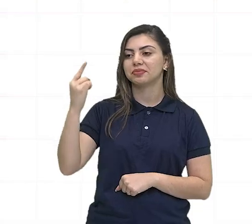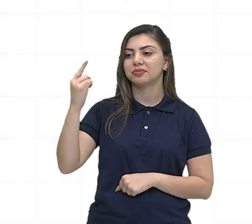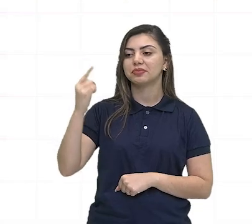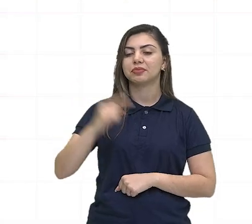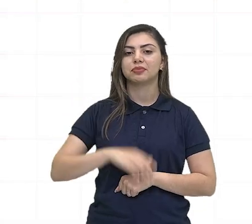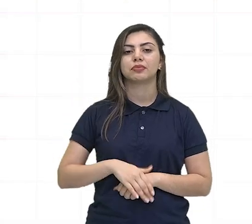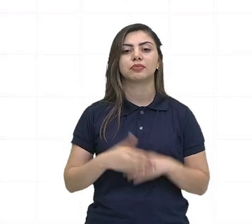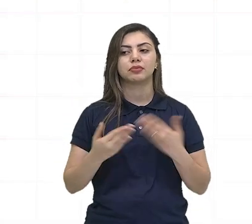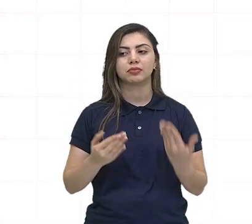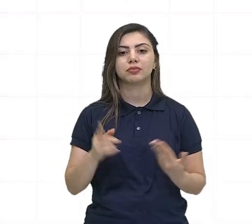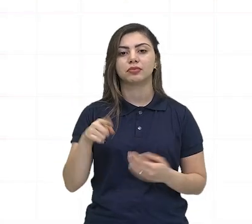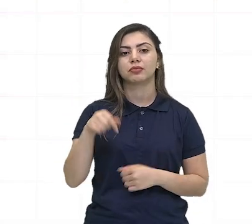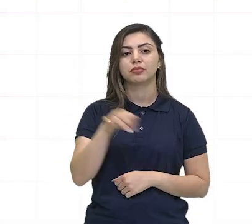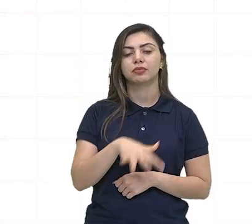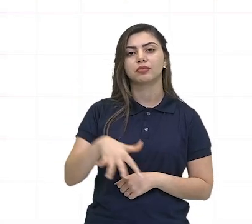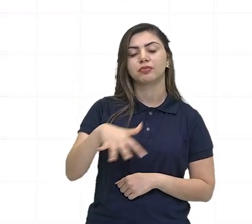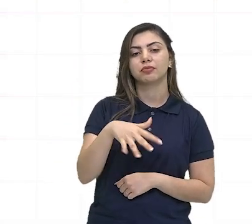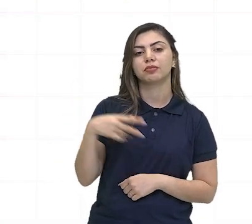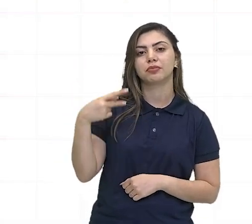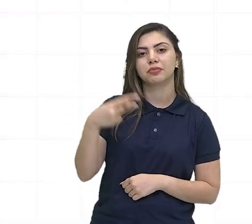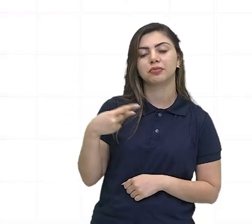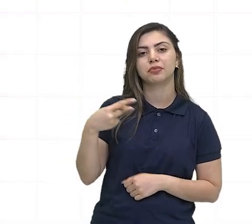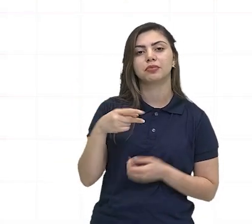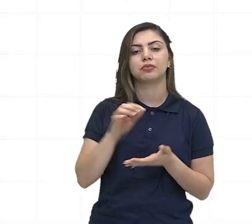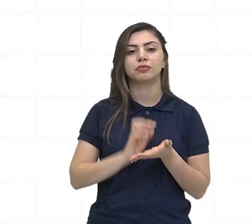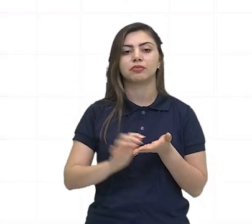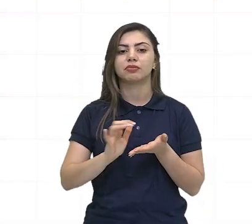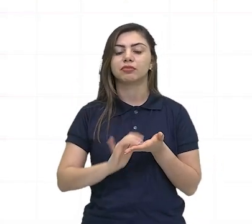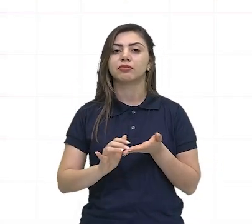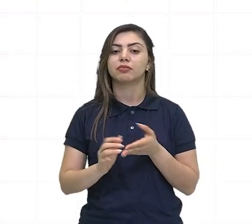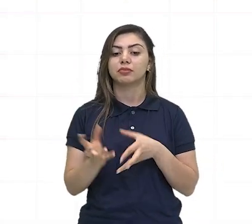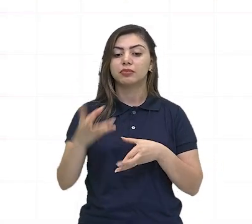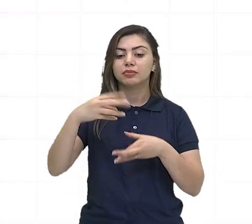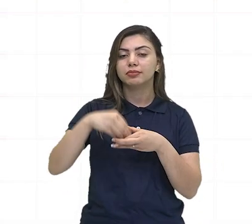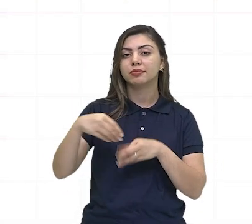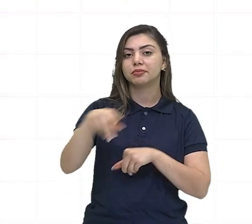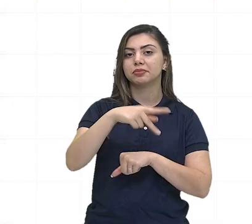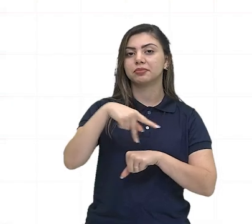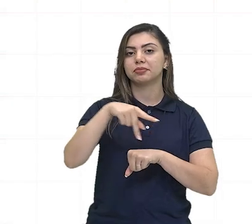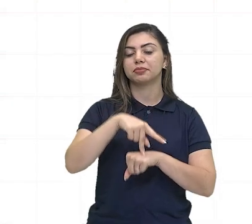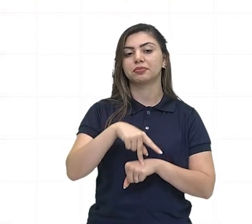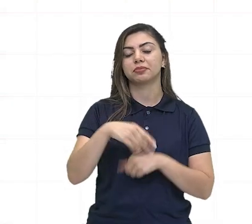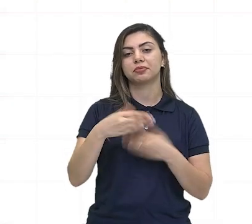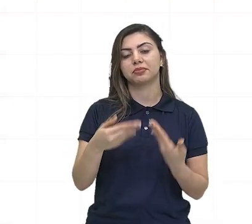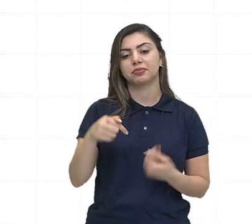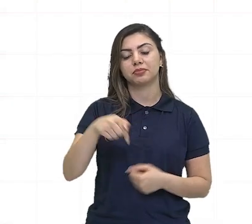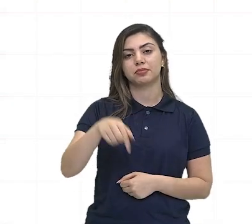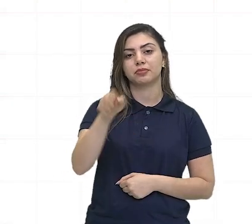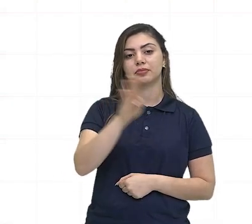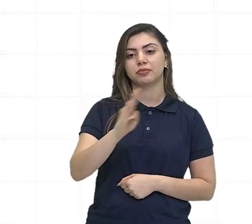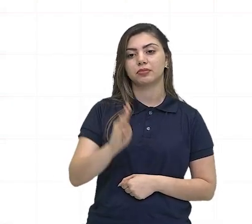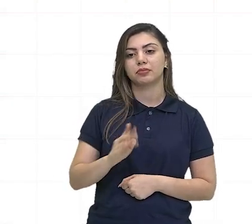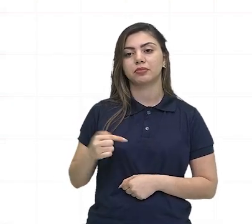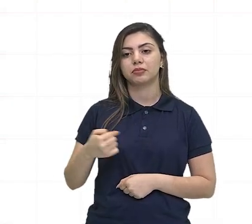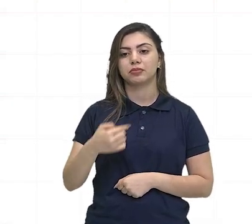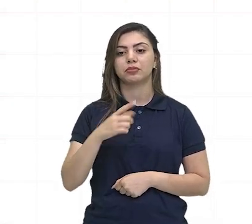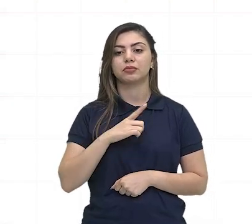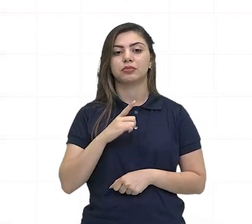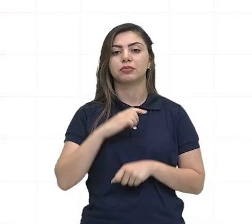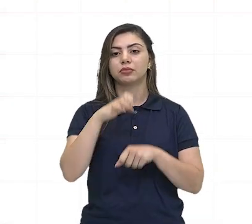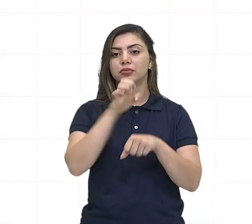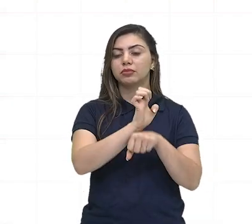uma unidade política e administrativa que faz parte de um país. Então, no Brasil, os nossos estados eles